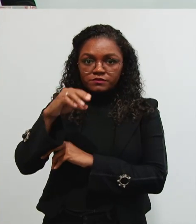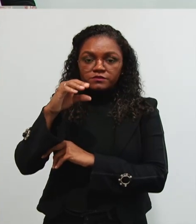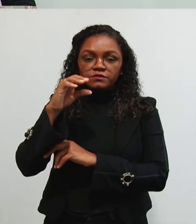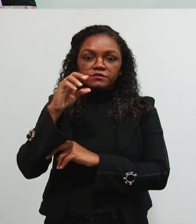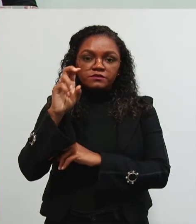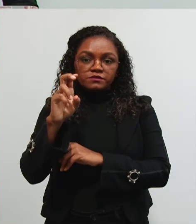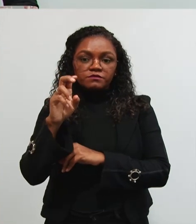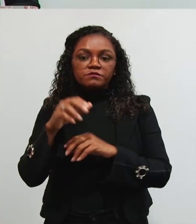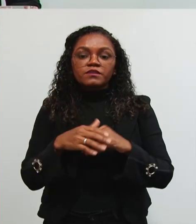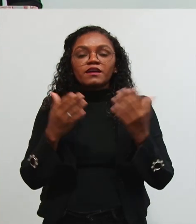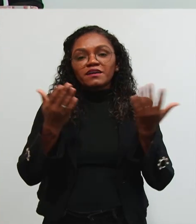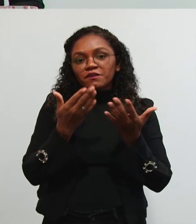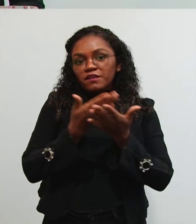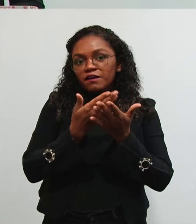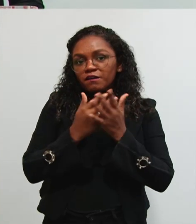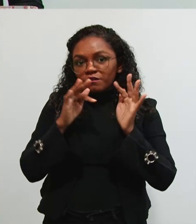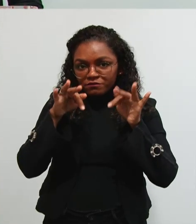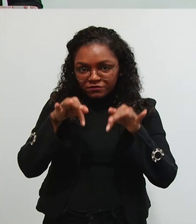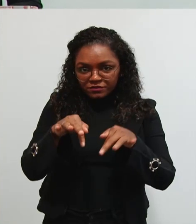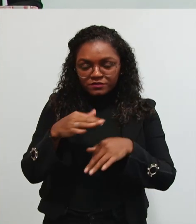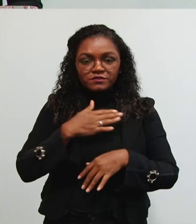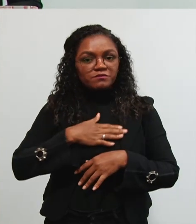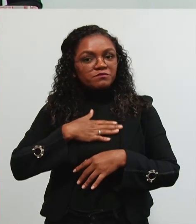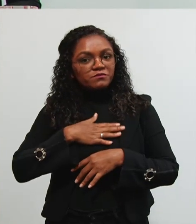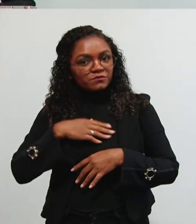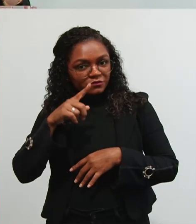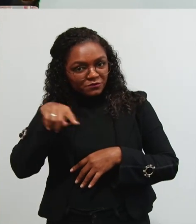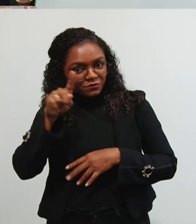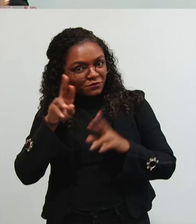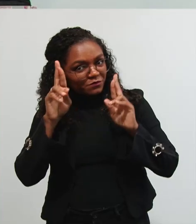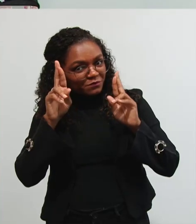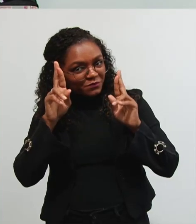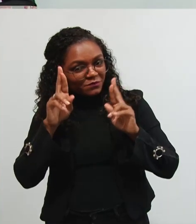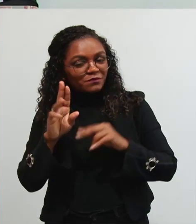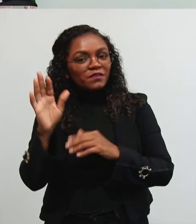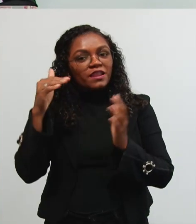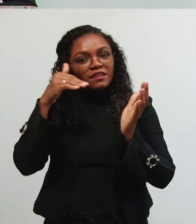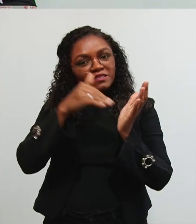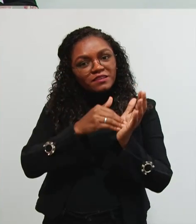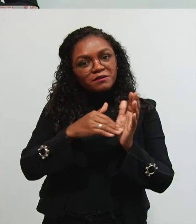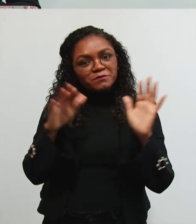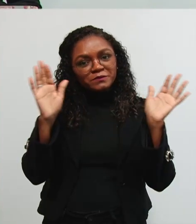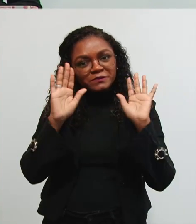nossa aula. Espero que vocês tenham gostado e até a próxima aula.